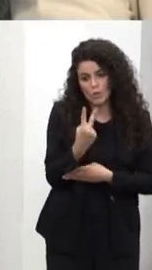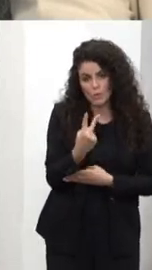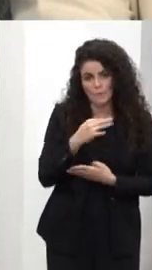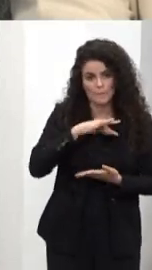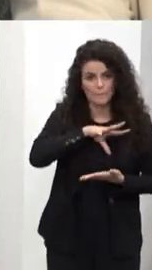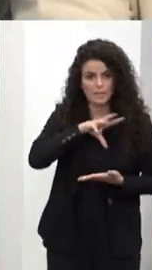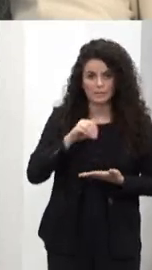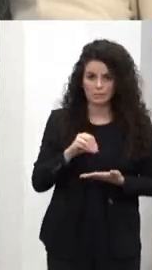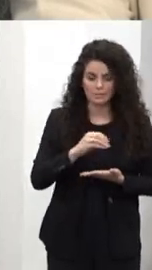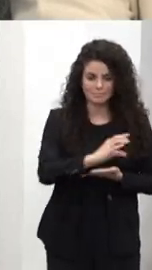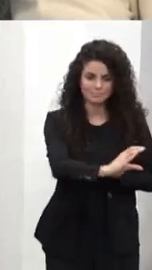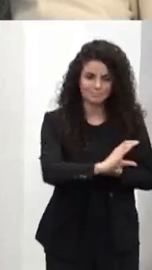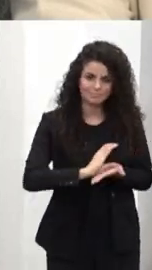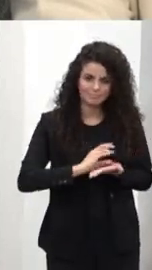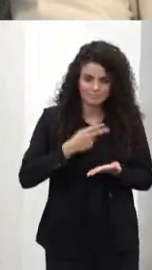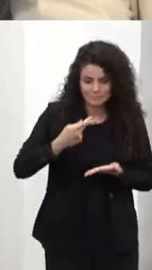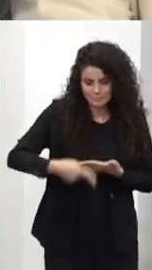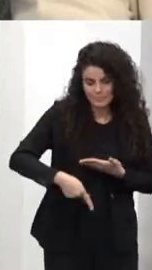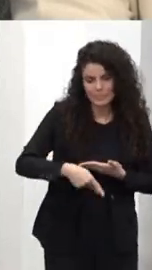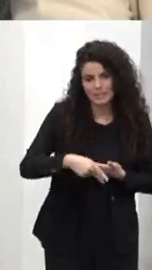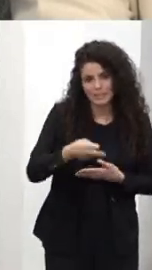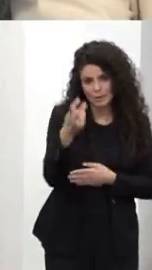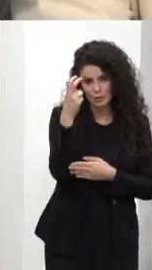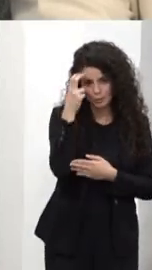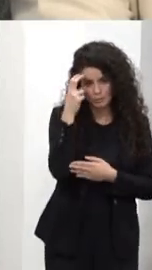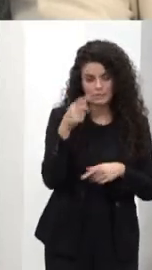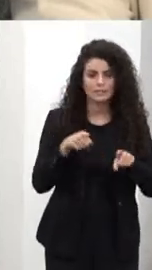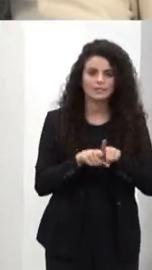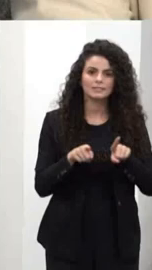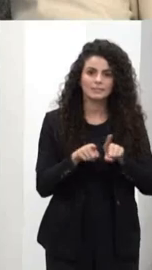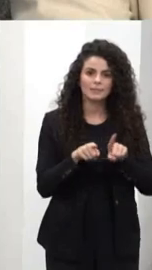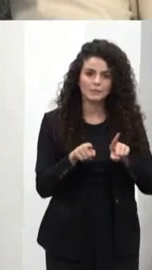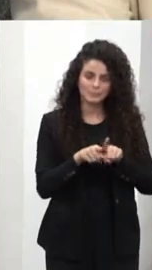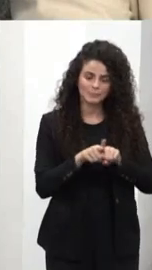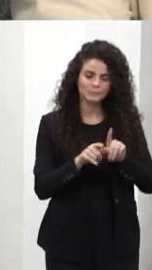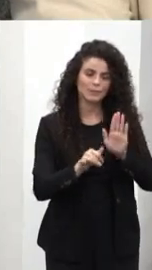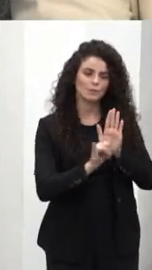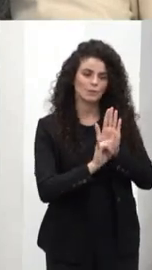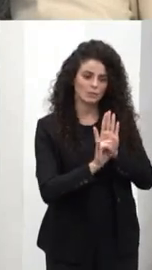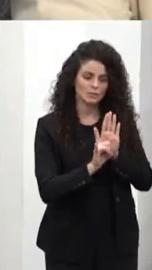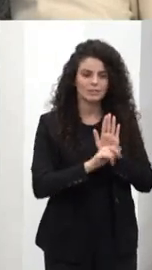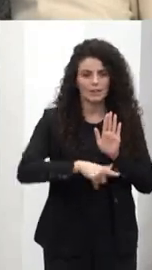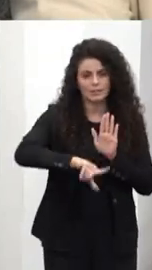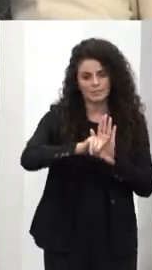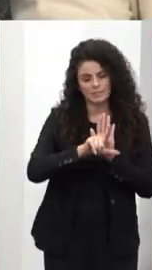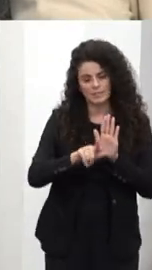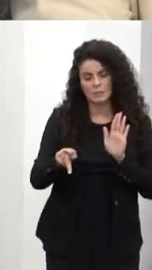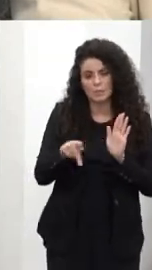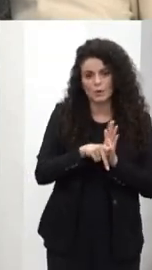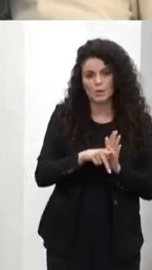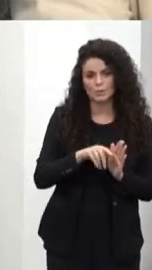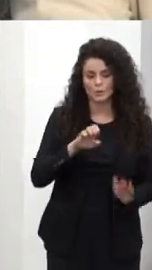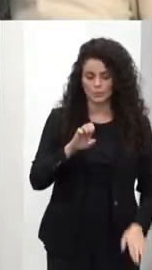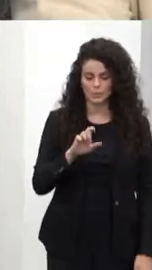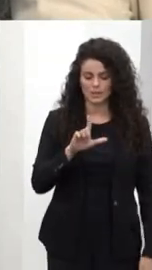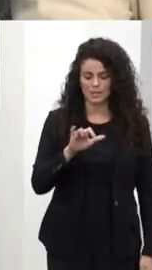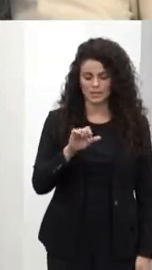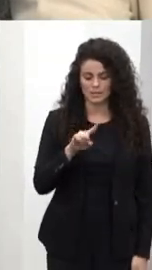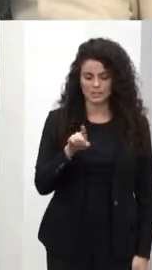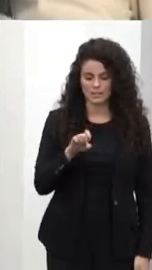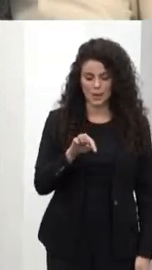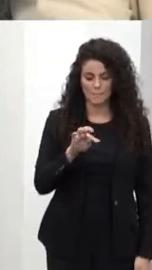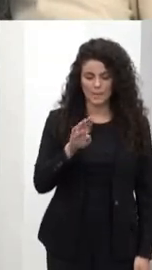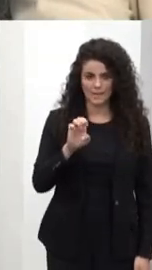questões aí também relacionadas né a Elizabeth landerli também né que esses editais anuais